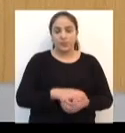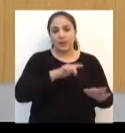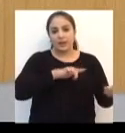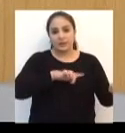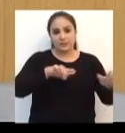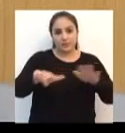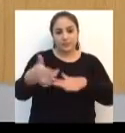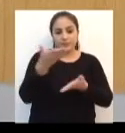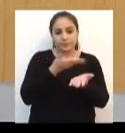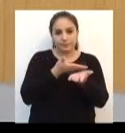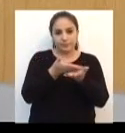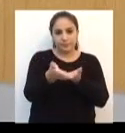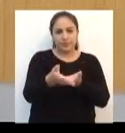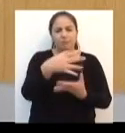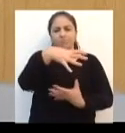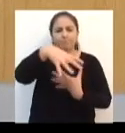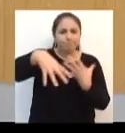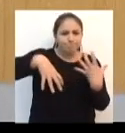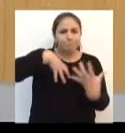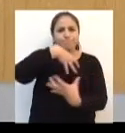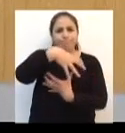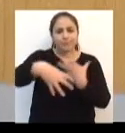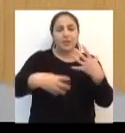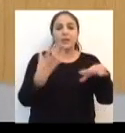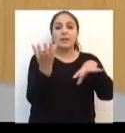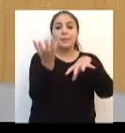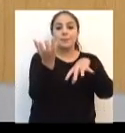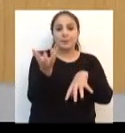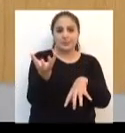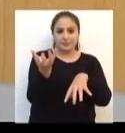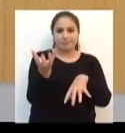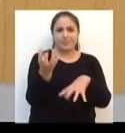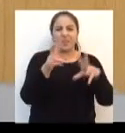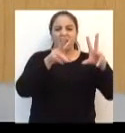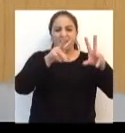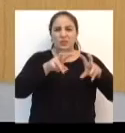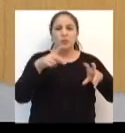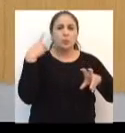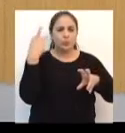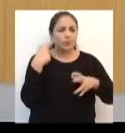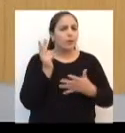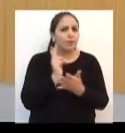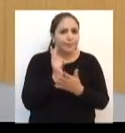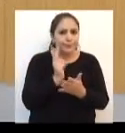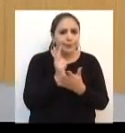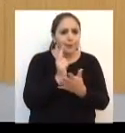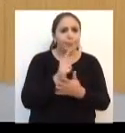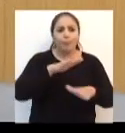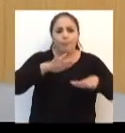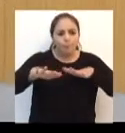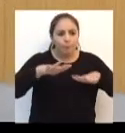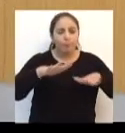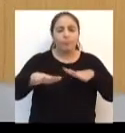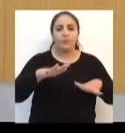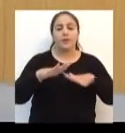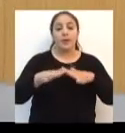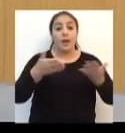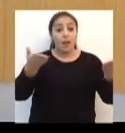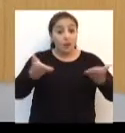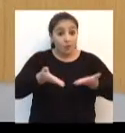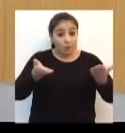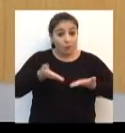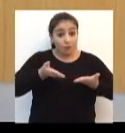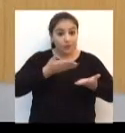A semana iniciou turbulenta em Brasília. O meio político, que por si só já é movimentado,